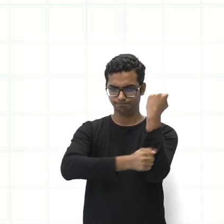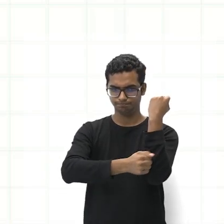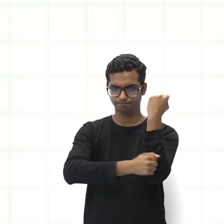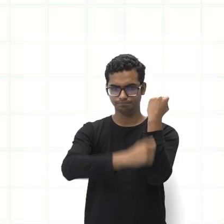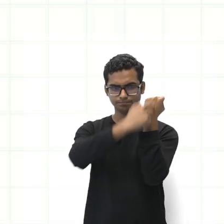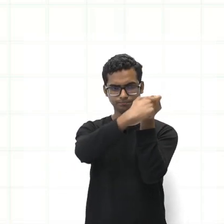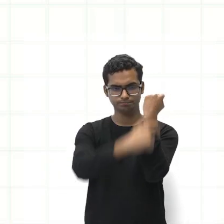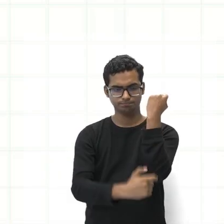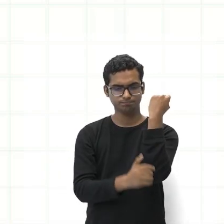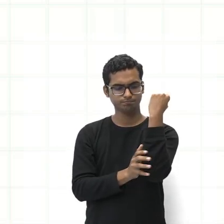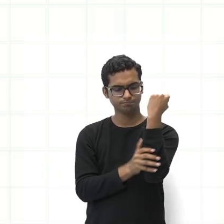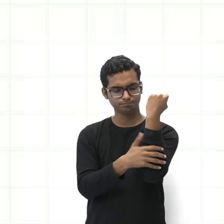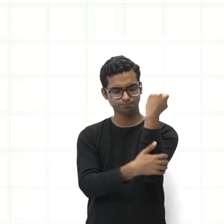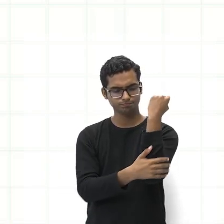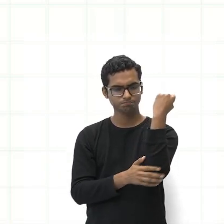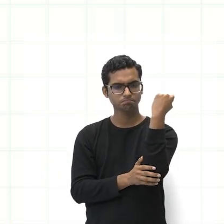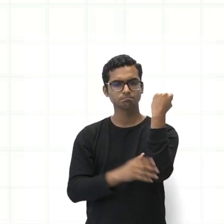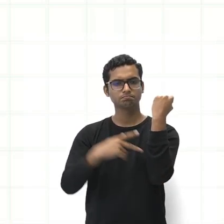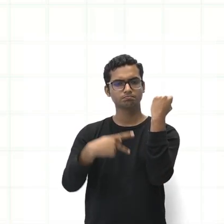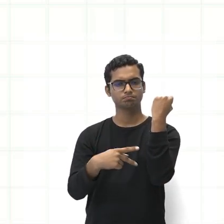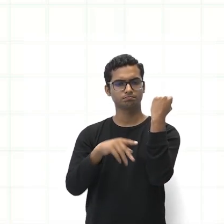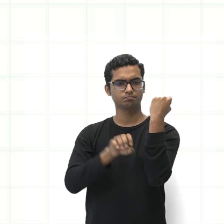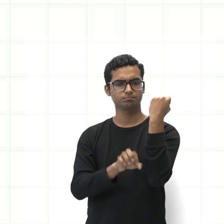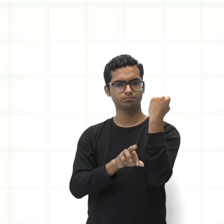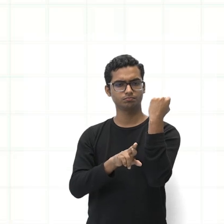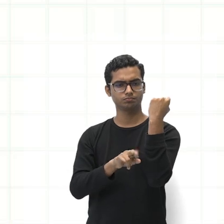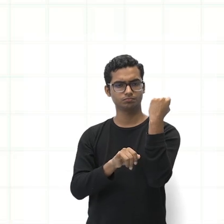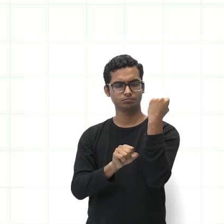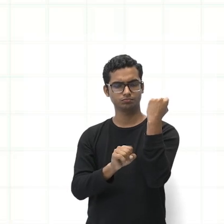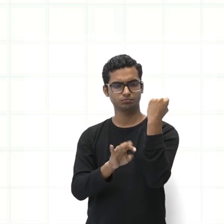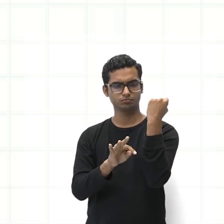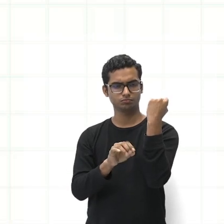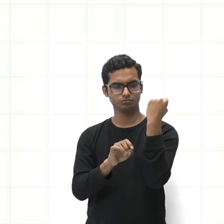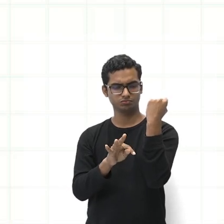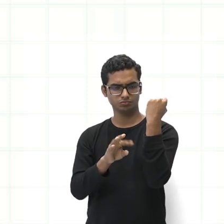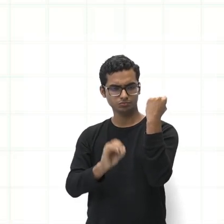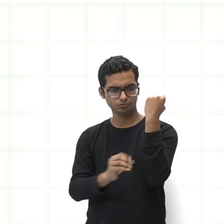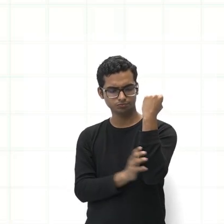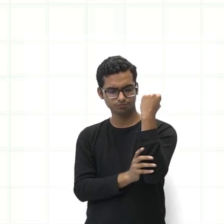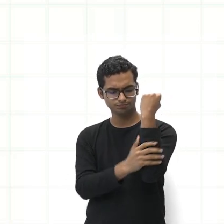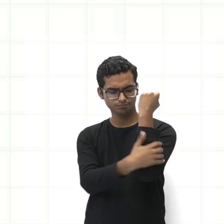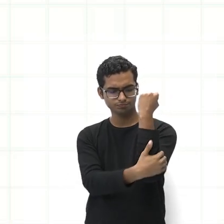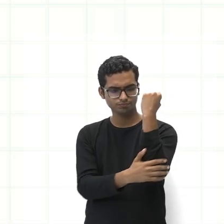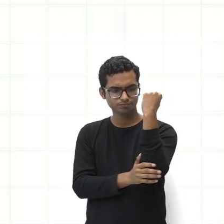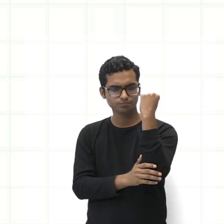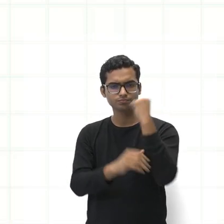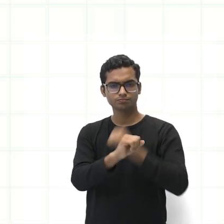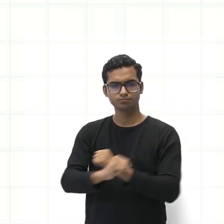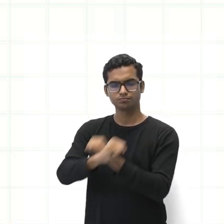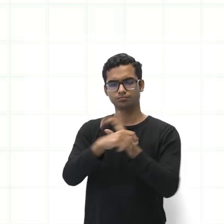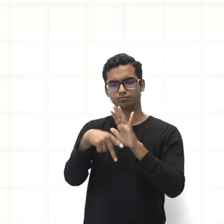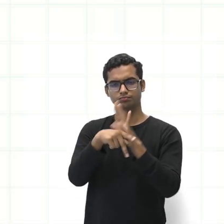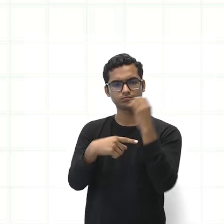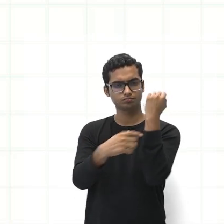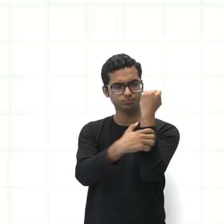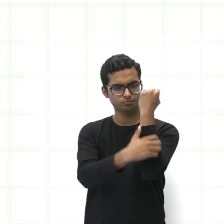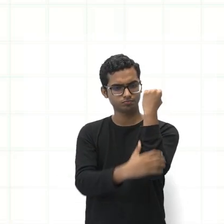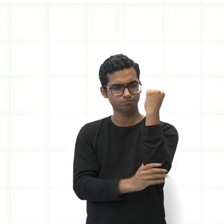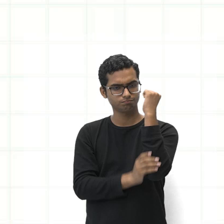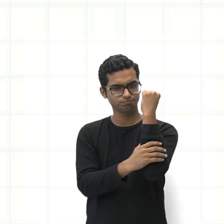que reveste externamente o osso, tá? E